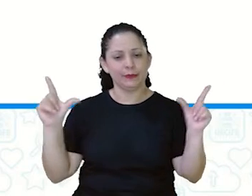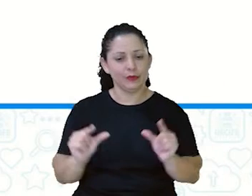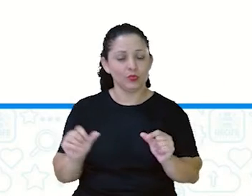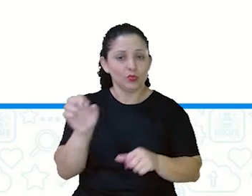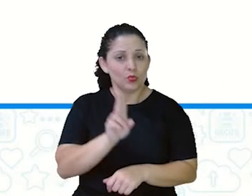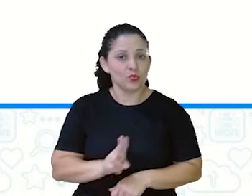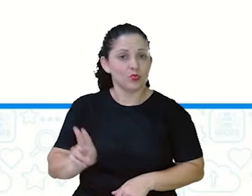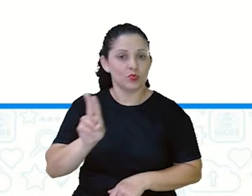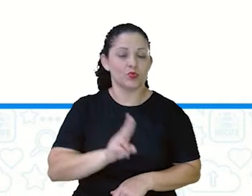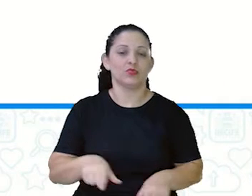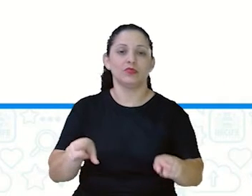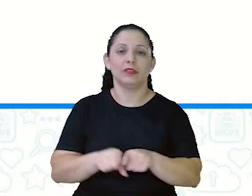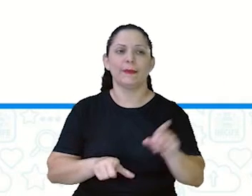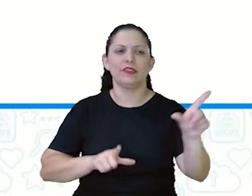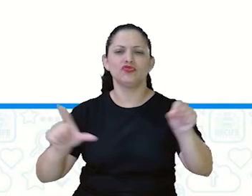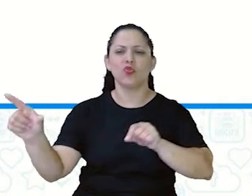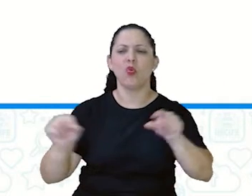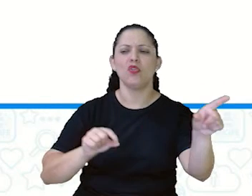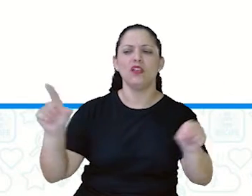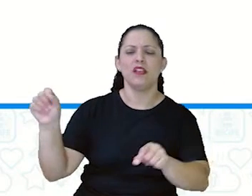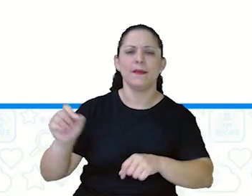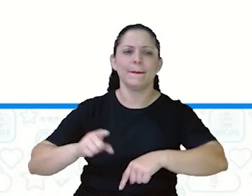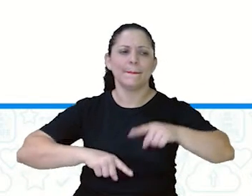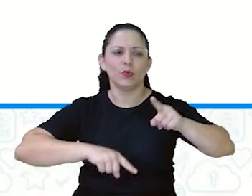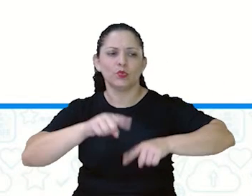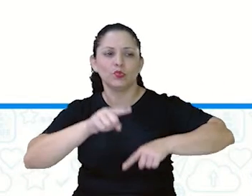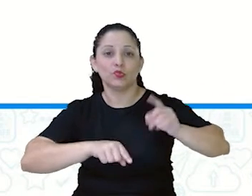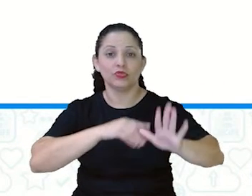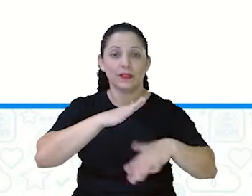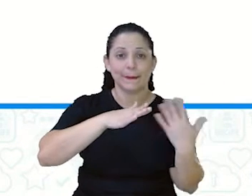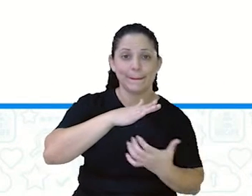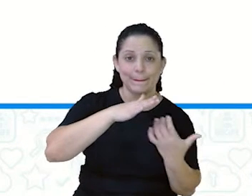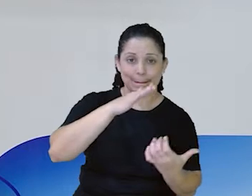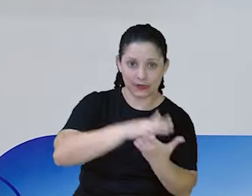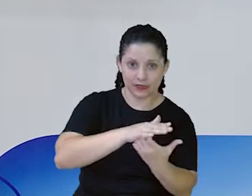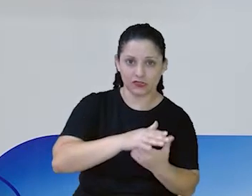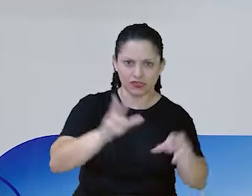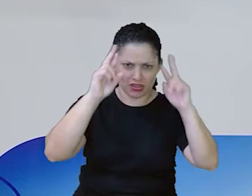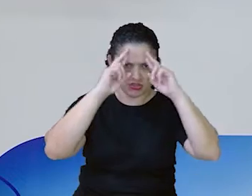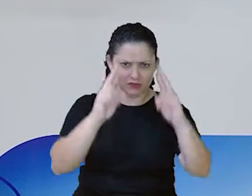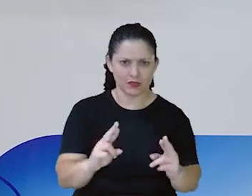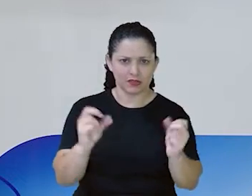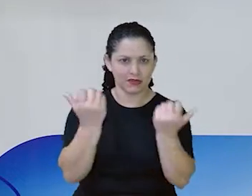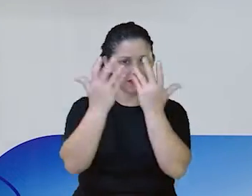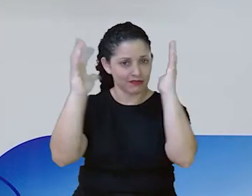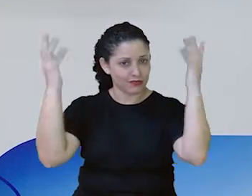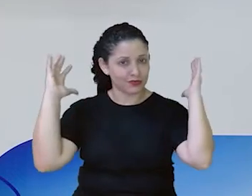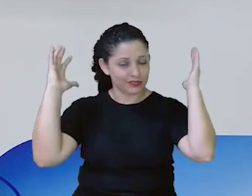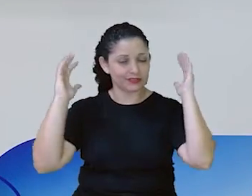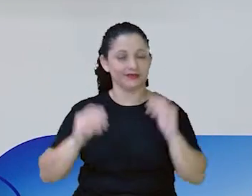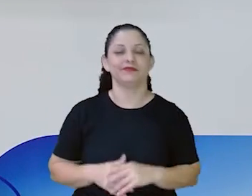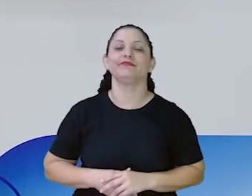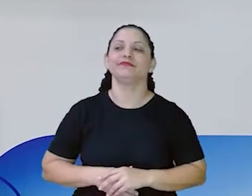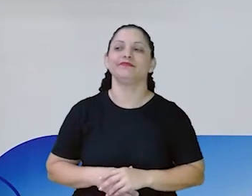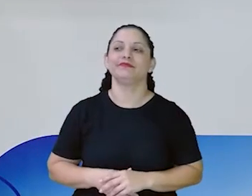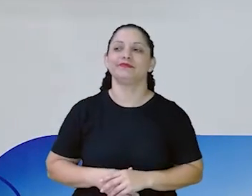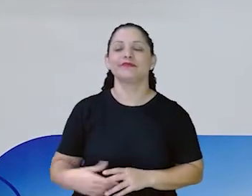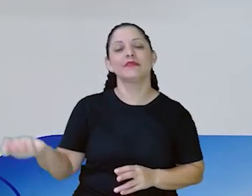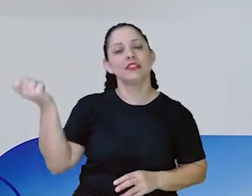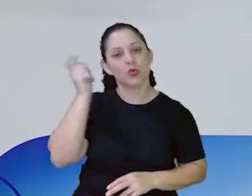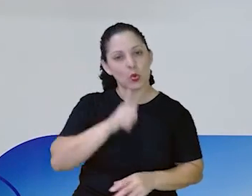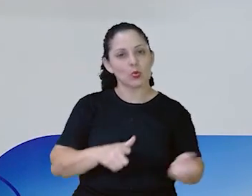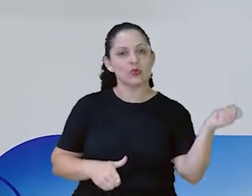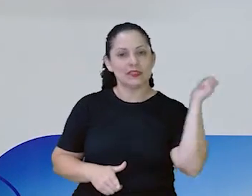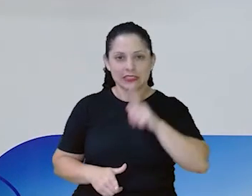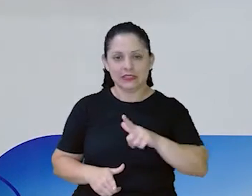de produtos de empresas que respeitem os recursos naturais em sua produção. E a gente consegue realmente, a gente pode